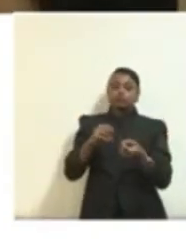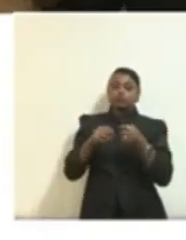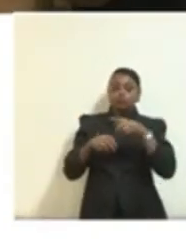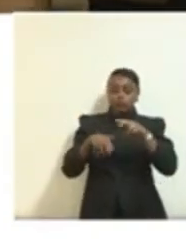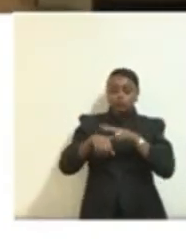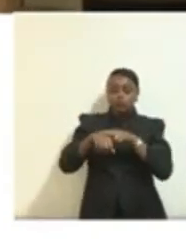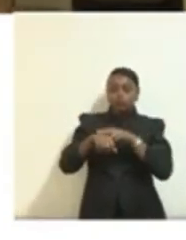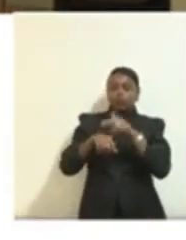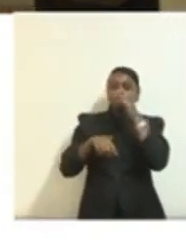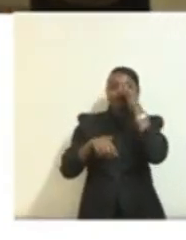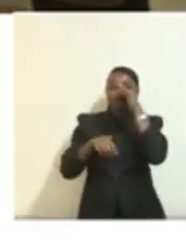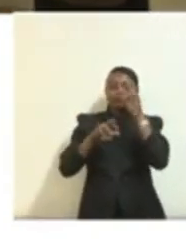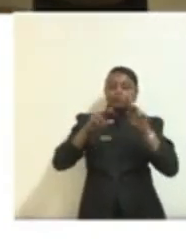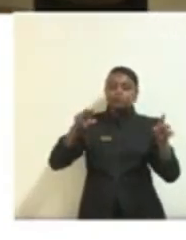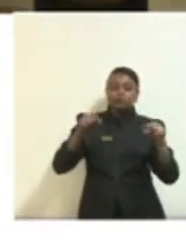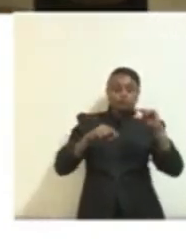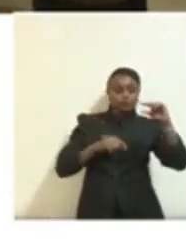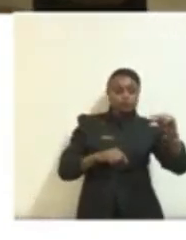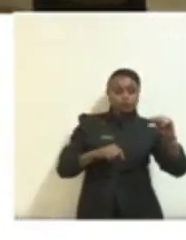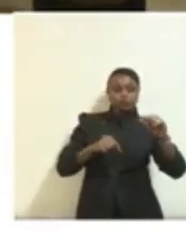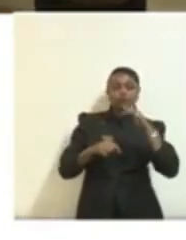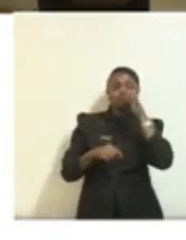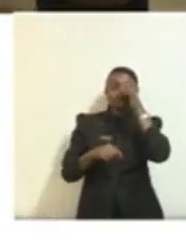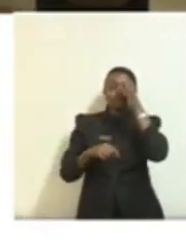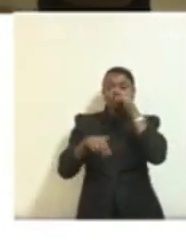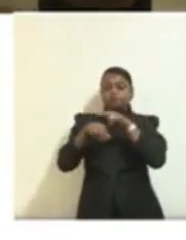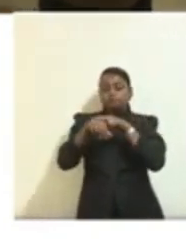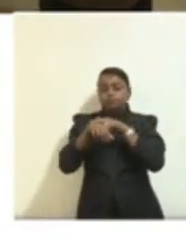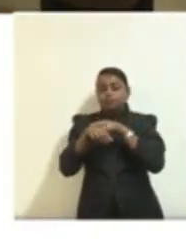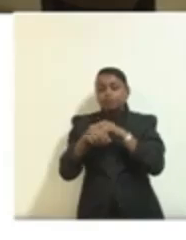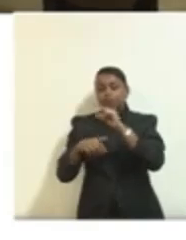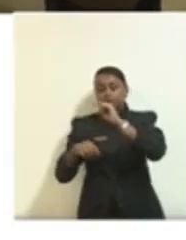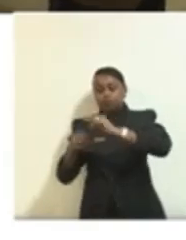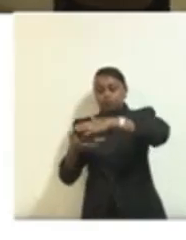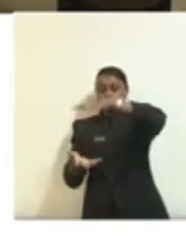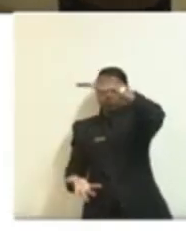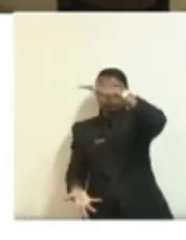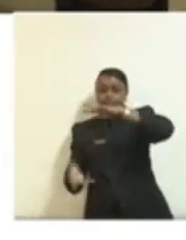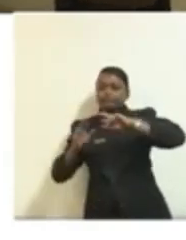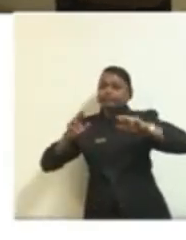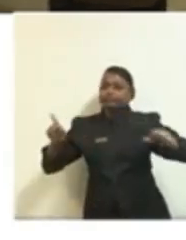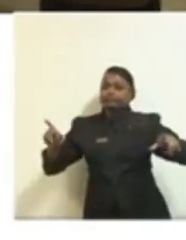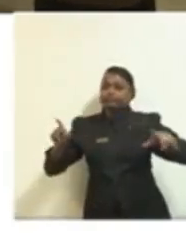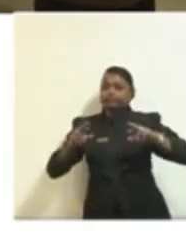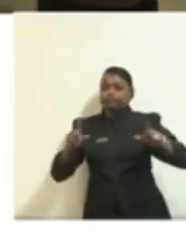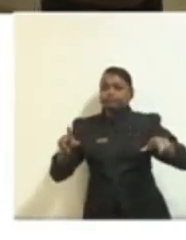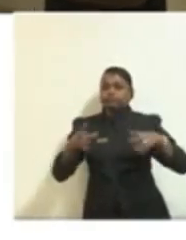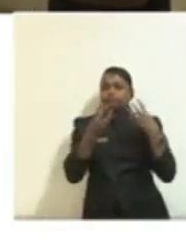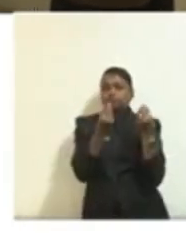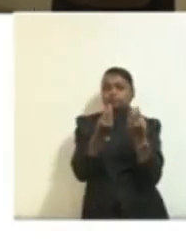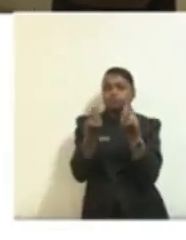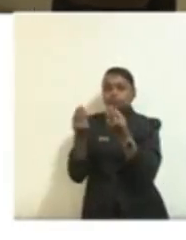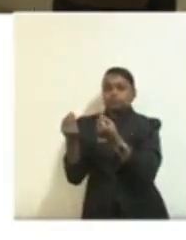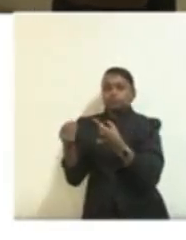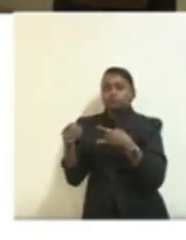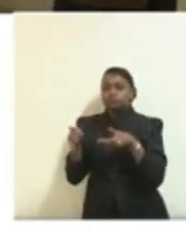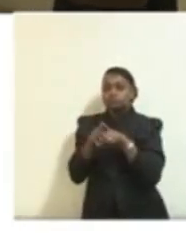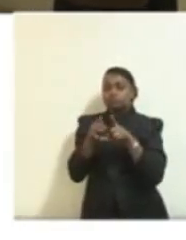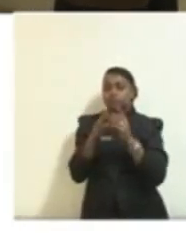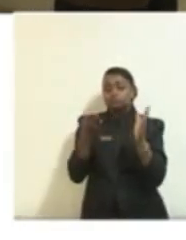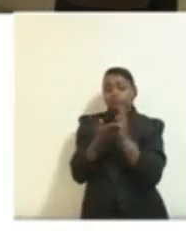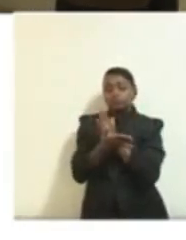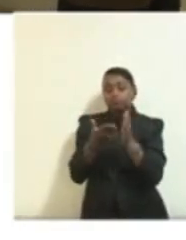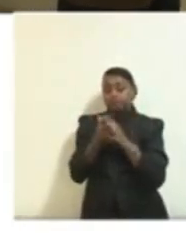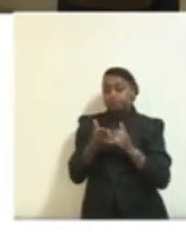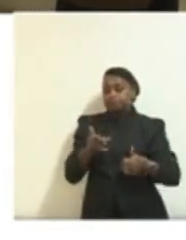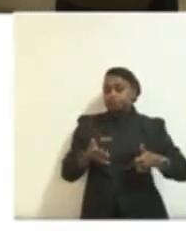que crescem mais lentamente. E, em geral, alguns tipos de campos tiveram efeitos